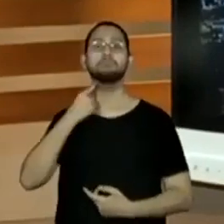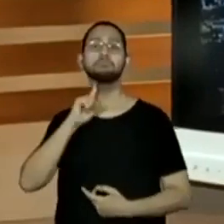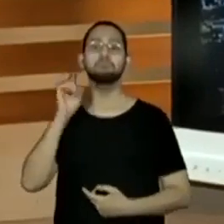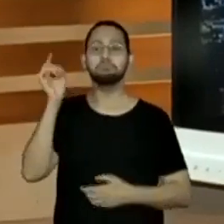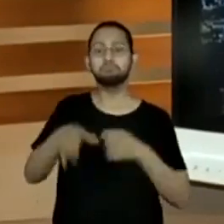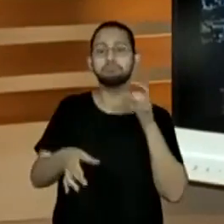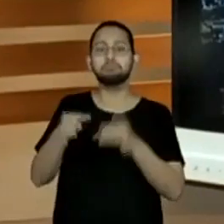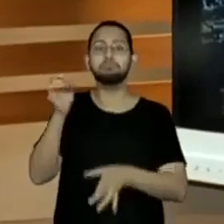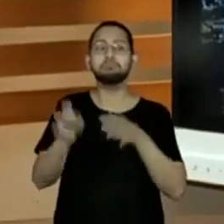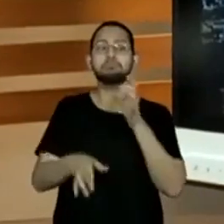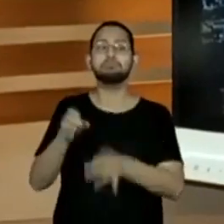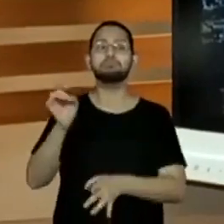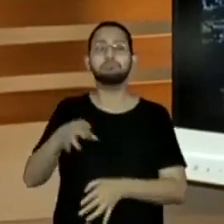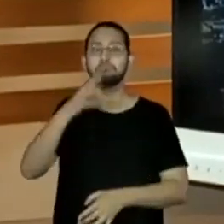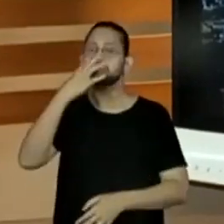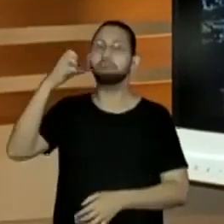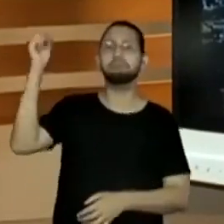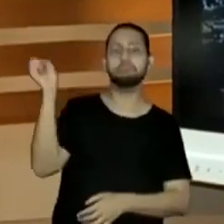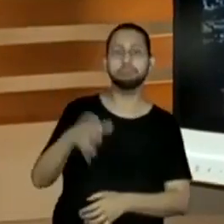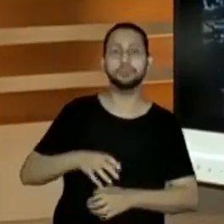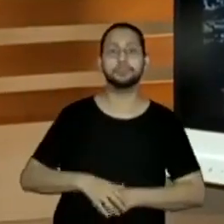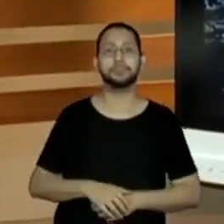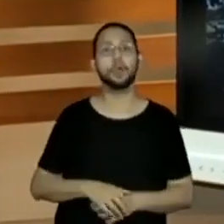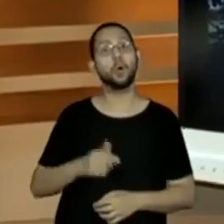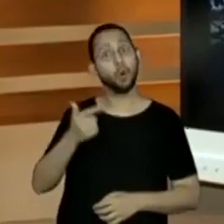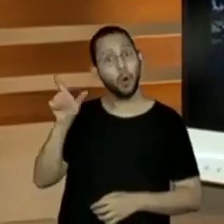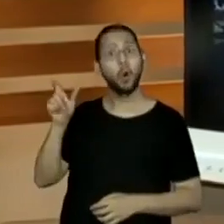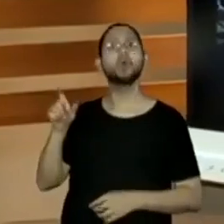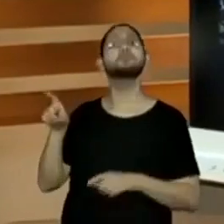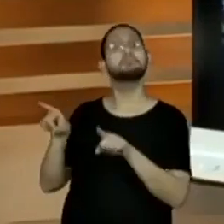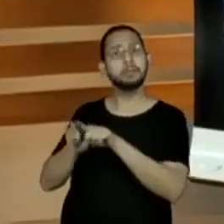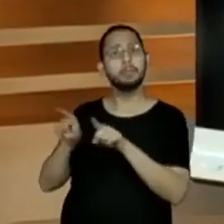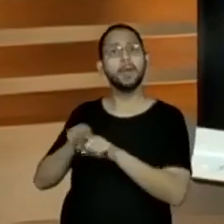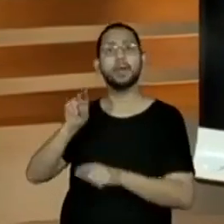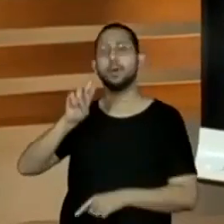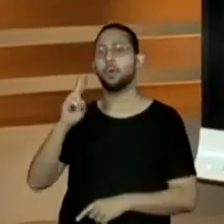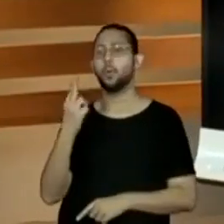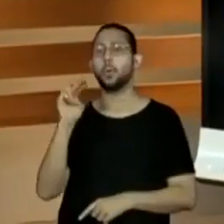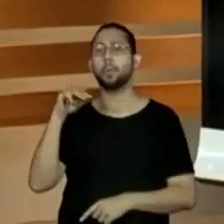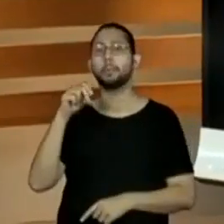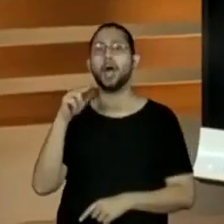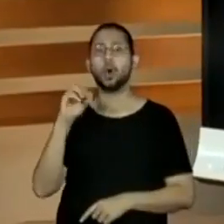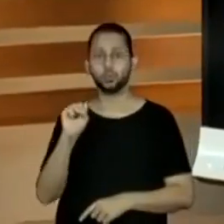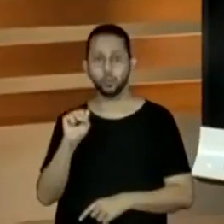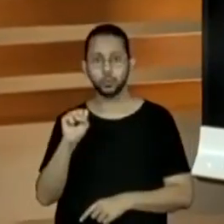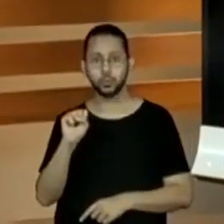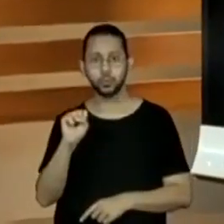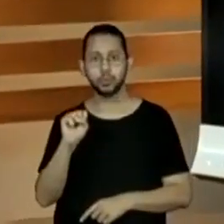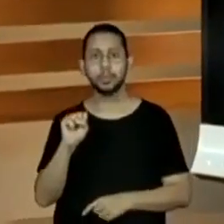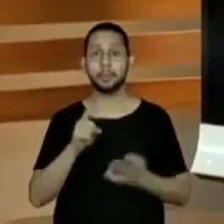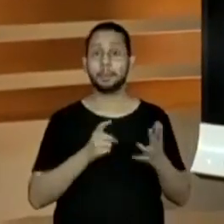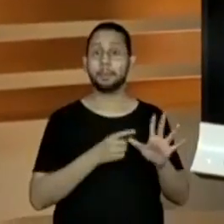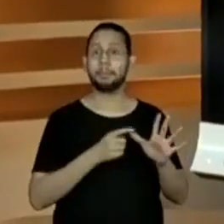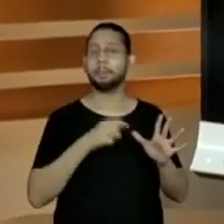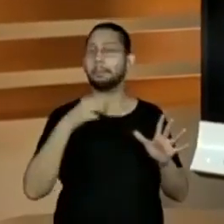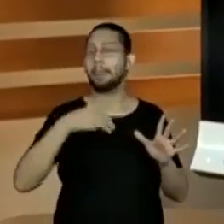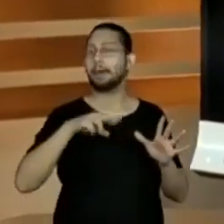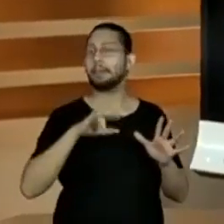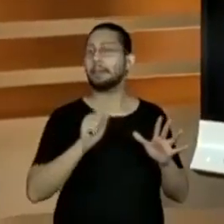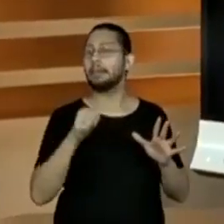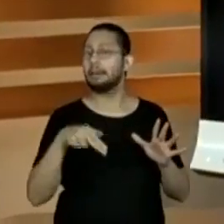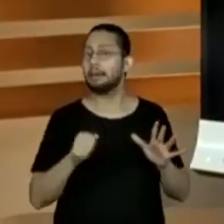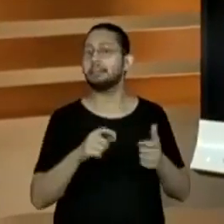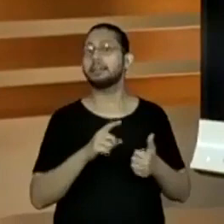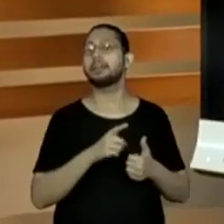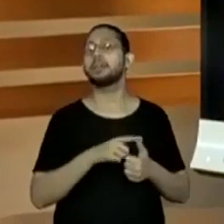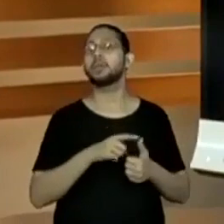Tietê. O Pedro Henrique colocou são as pessoas. Muito bem. A Maria falou que é o ser humano. A Mariana, a Júlia falaram que